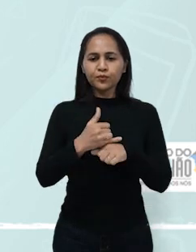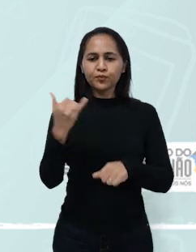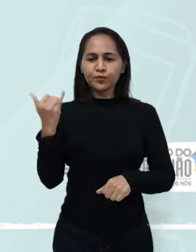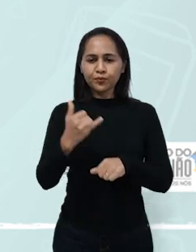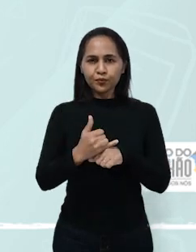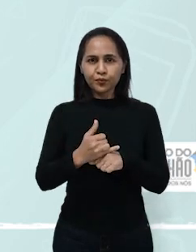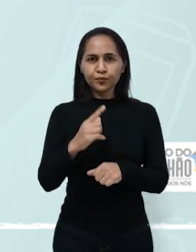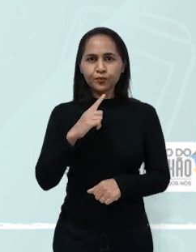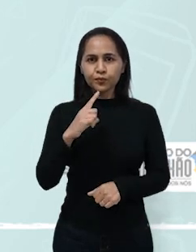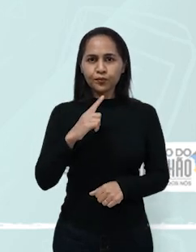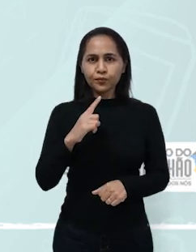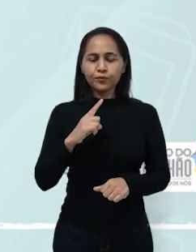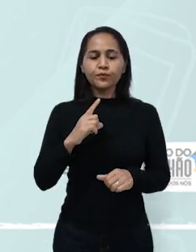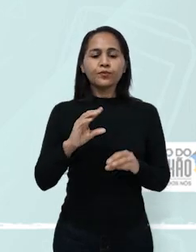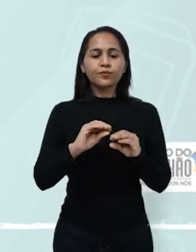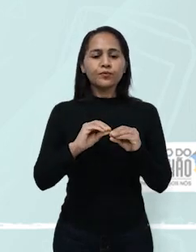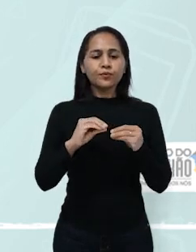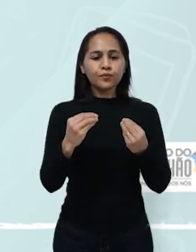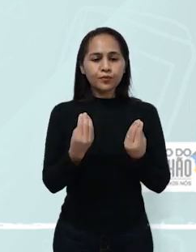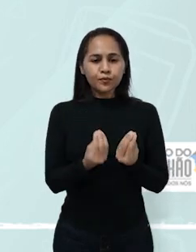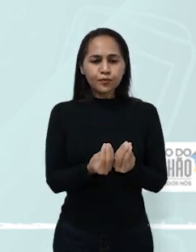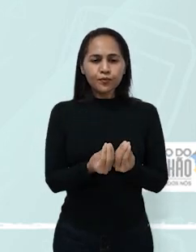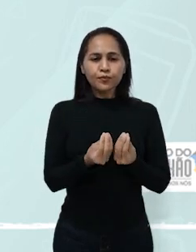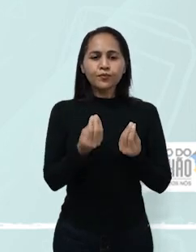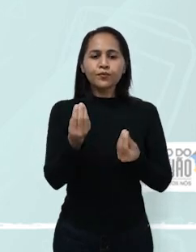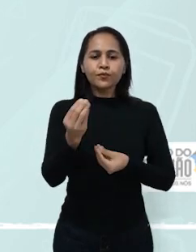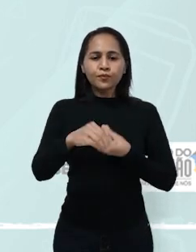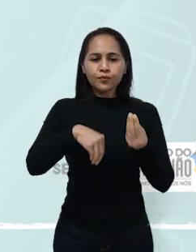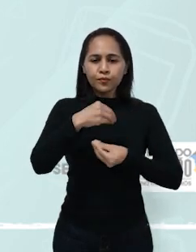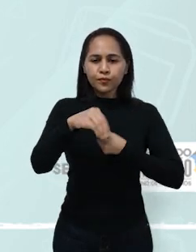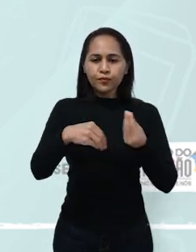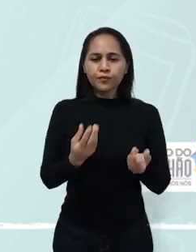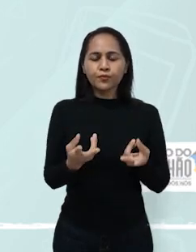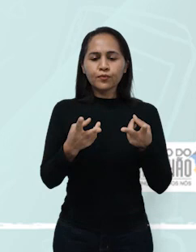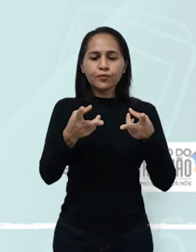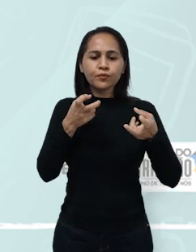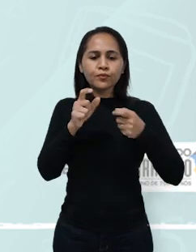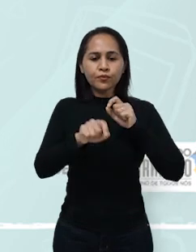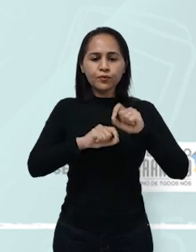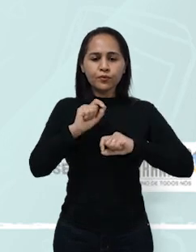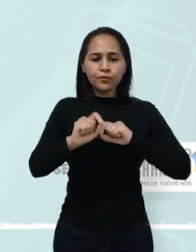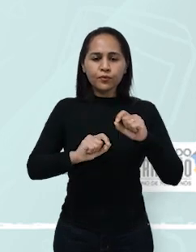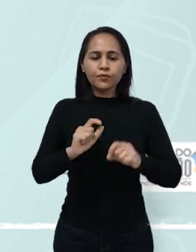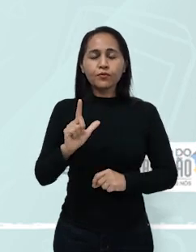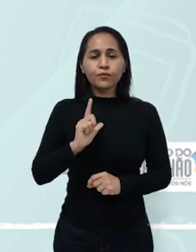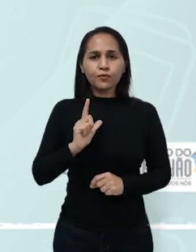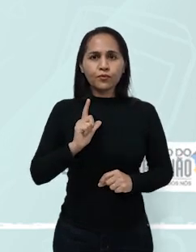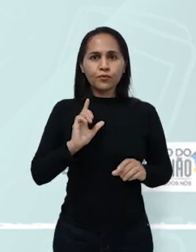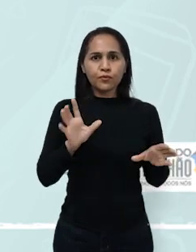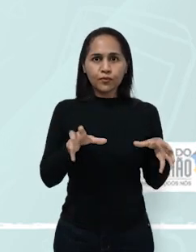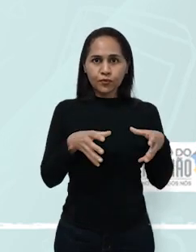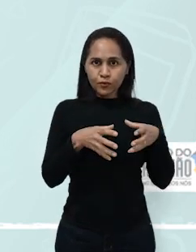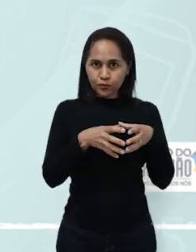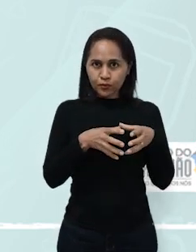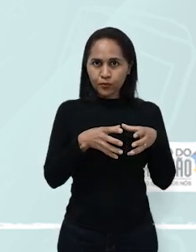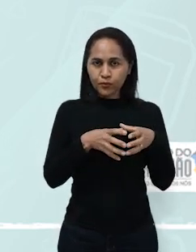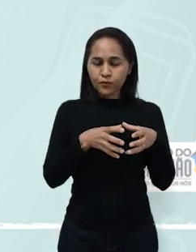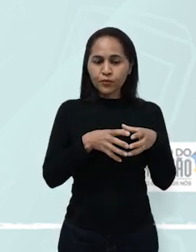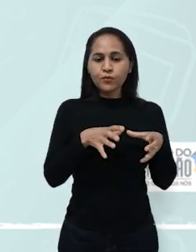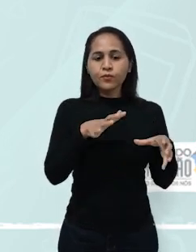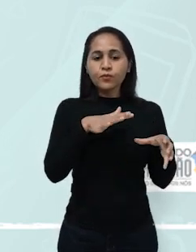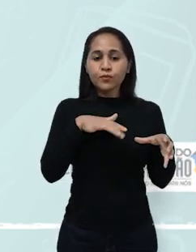soluções, certo? Porque ele estudou várias soluções. Então, ele percebeu que havia um grupo de